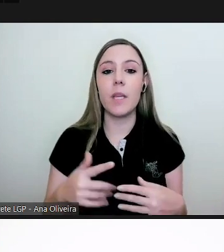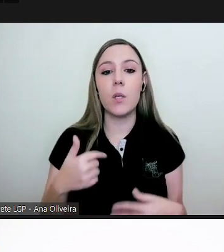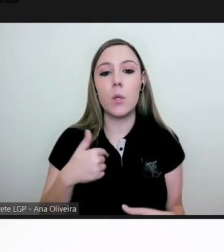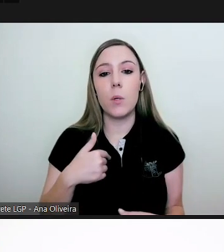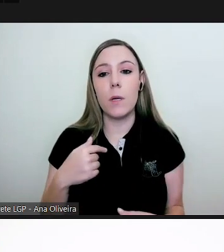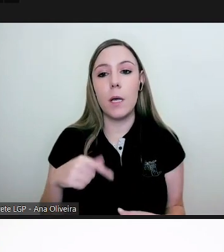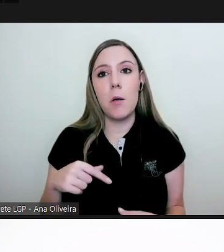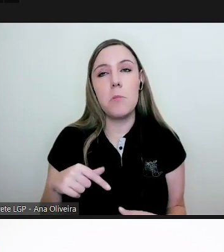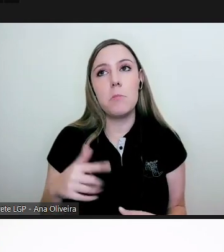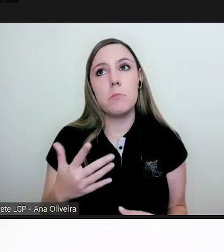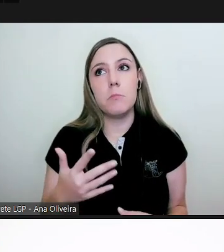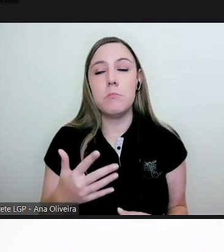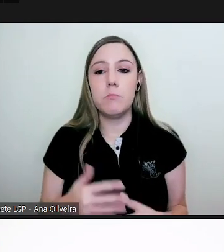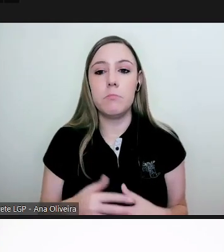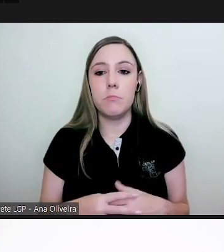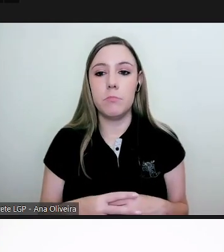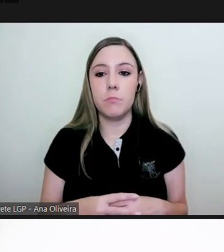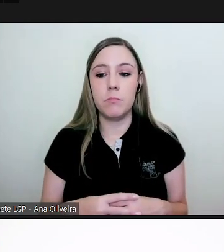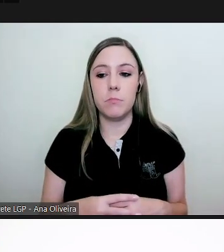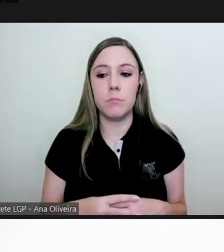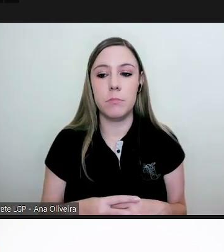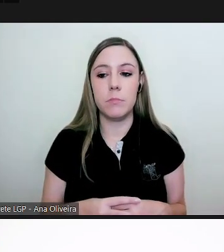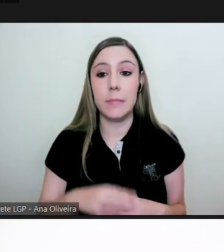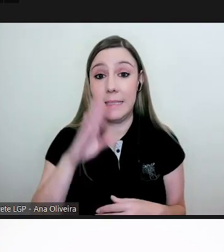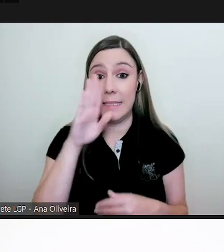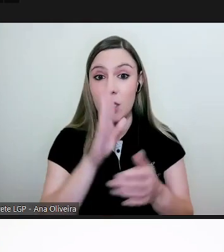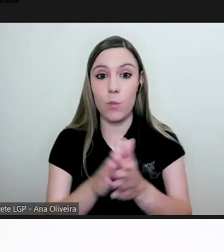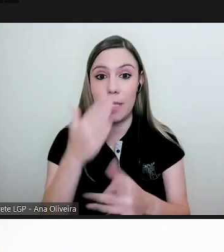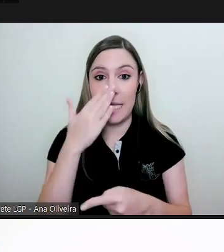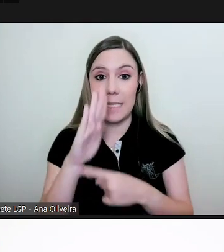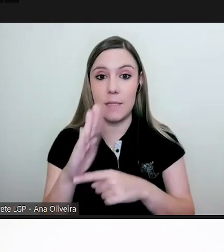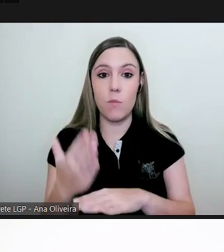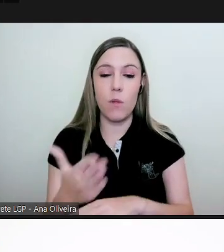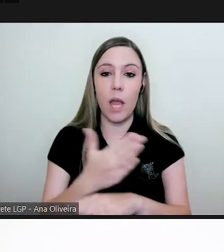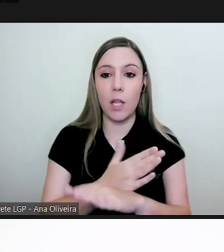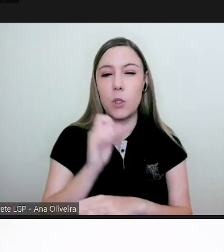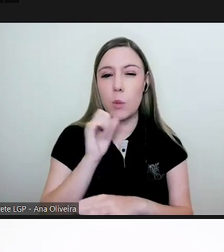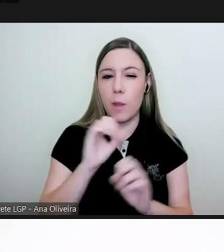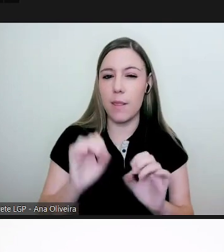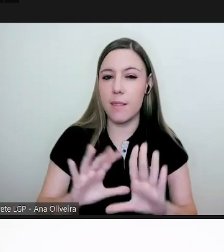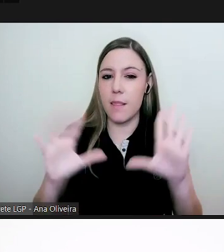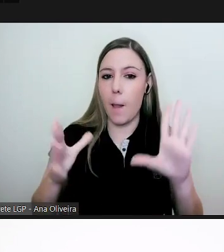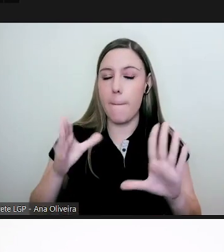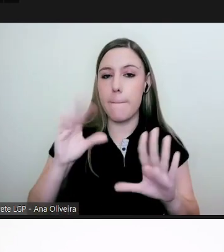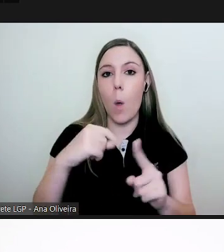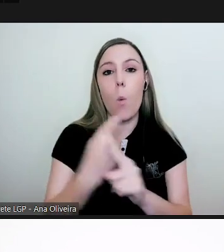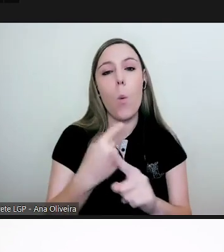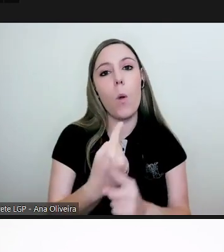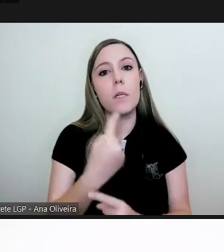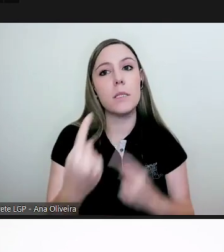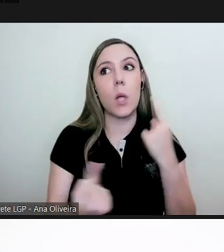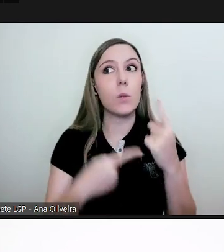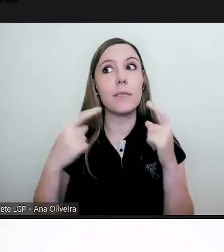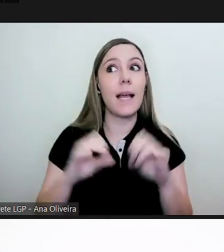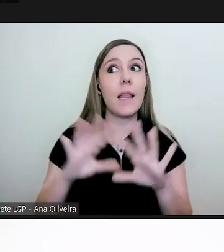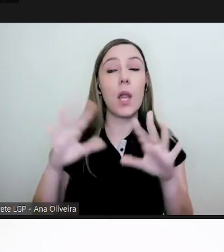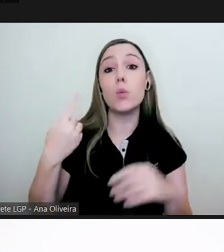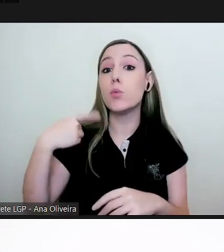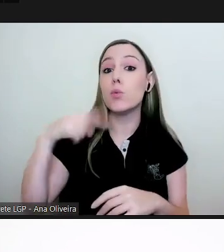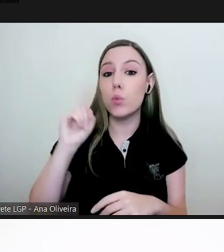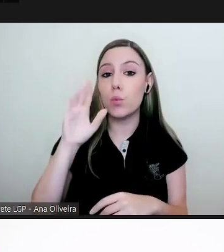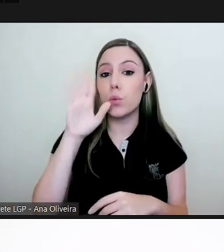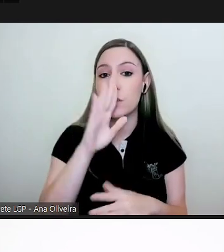assim, podemos, pegando no exemplo anterior, talvez seja mais objetivo, e aqui há coisas destas que são menos objetivas do que